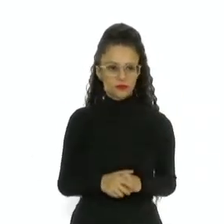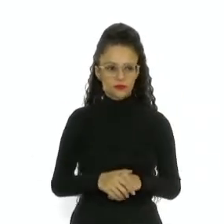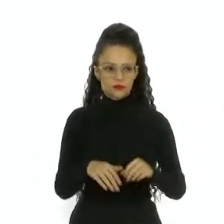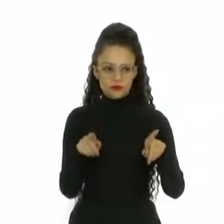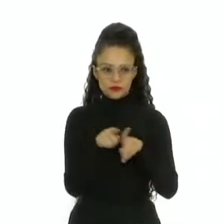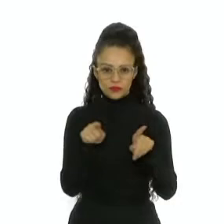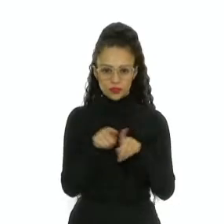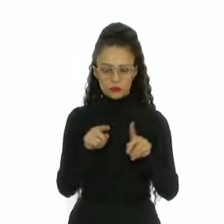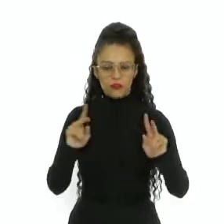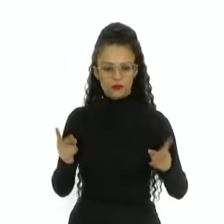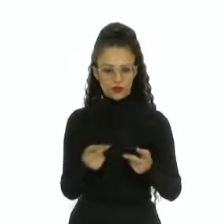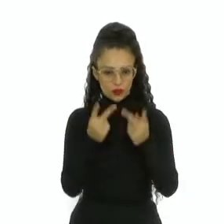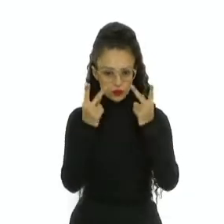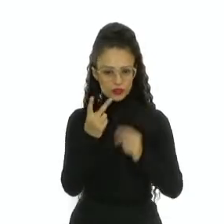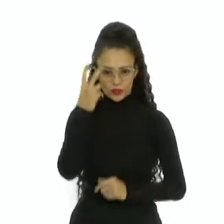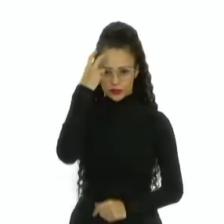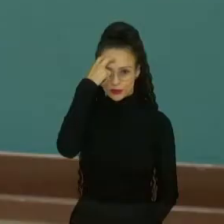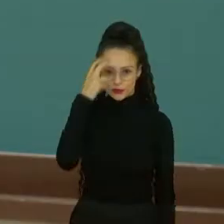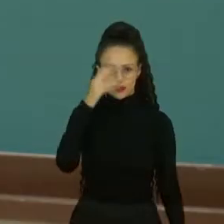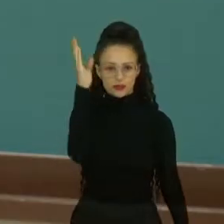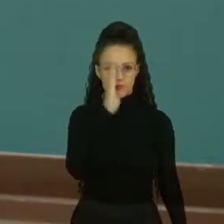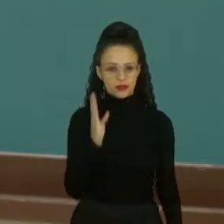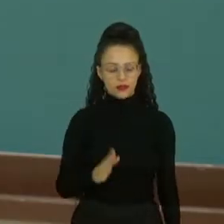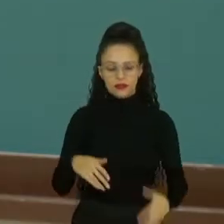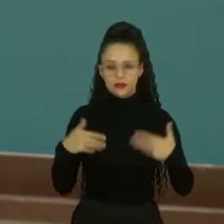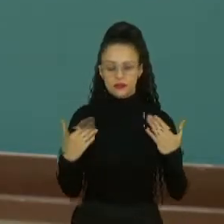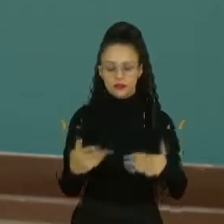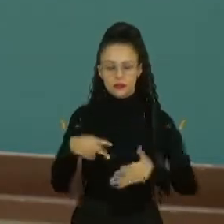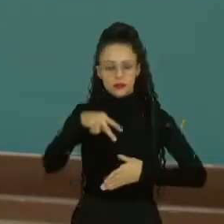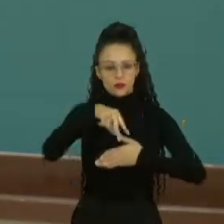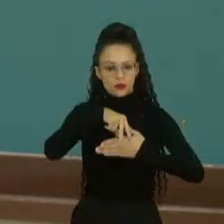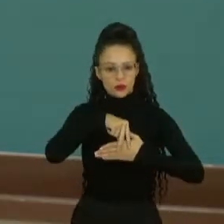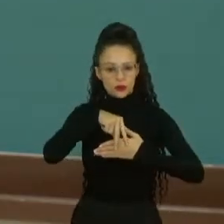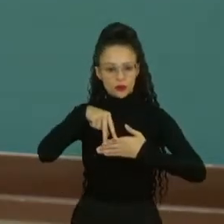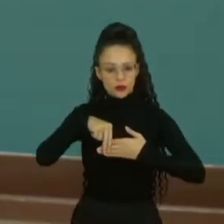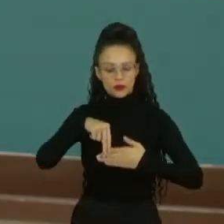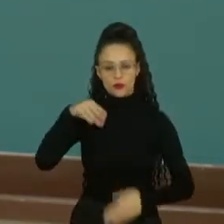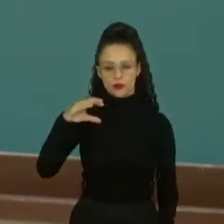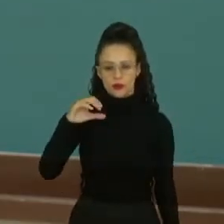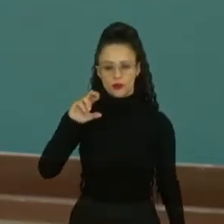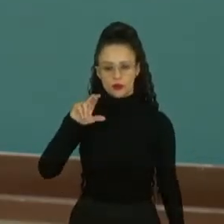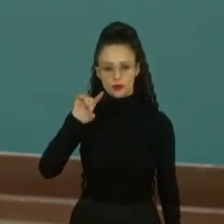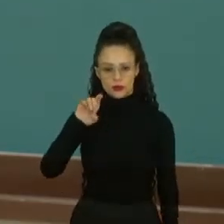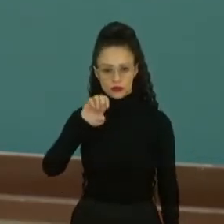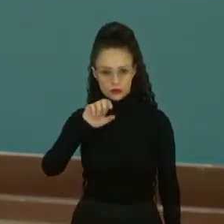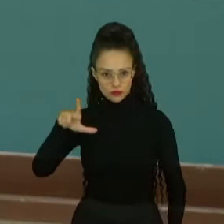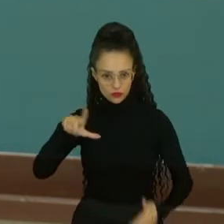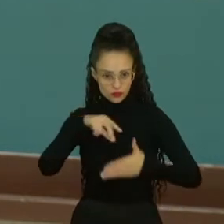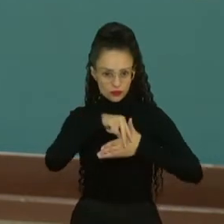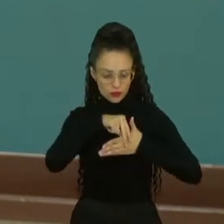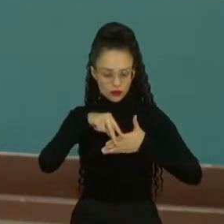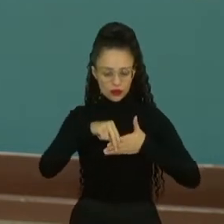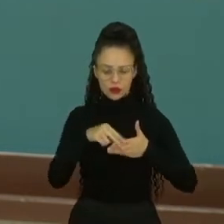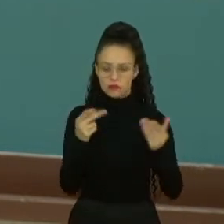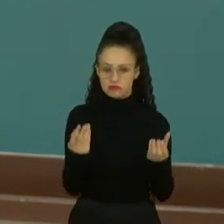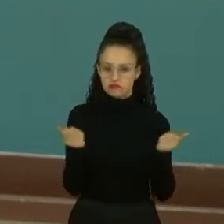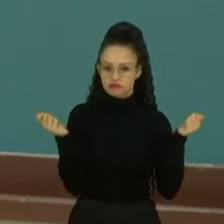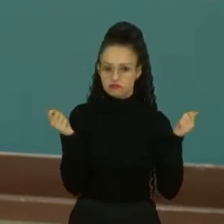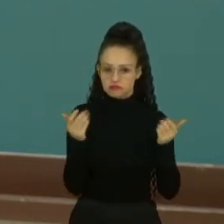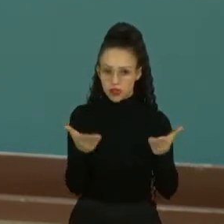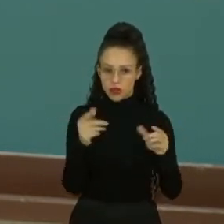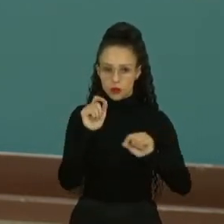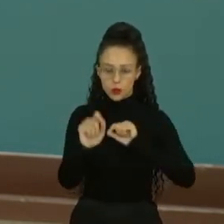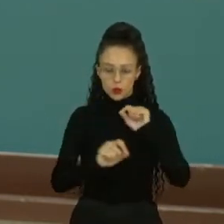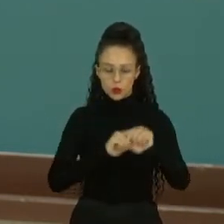fim, valorizar a cultura brasileira, né? Então, o cordel, ele possibilita isso, né? Manter as suas tradições,